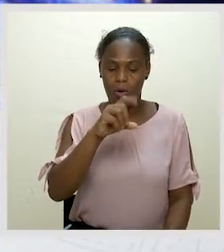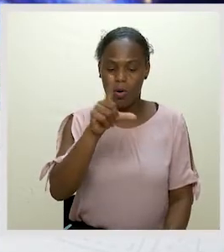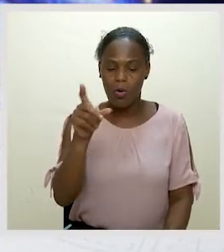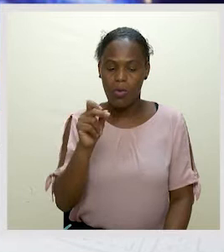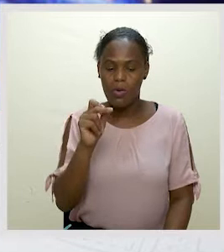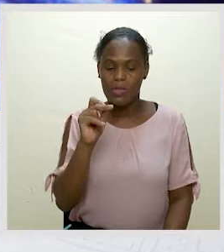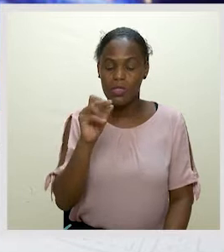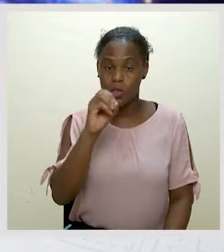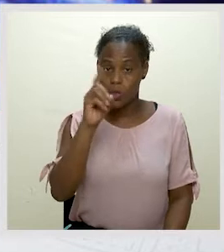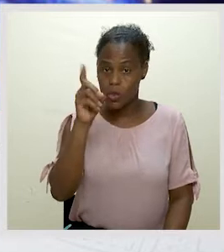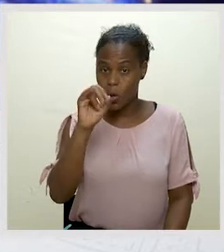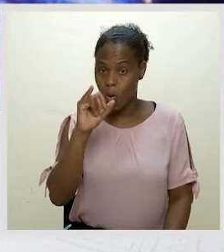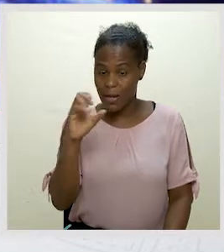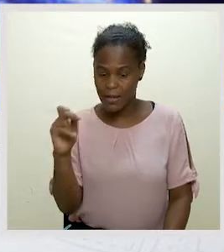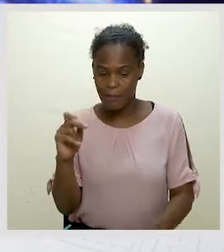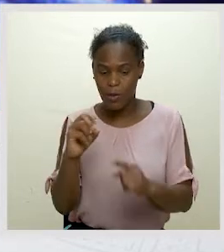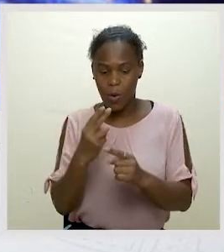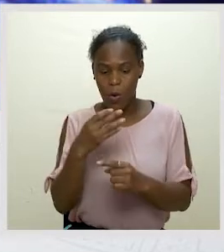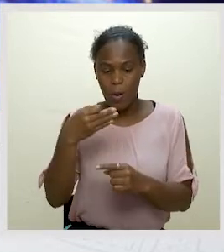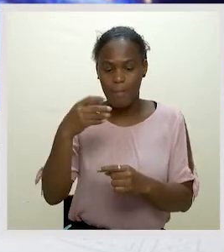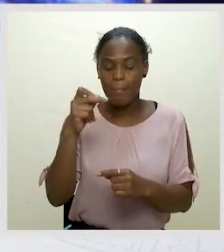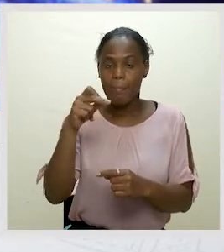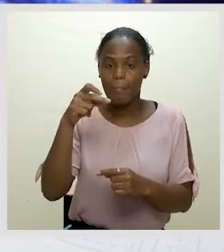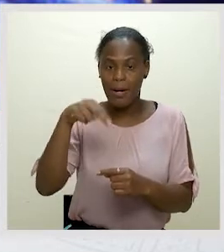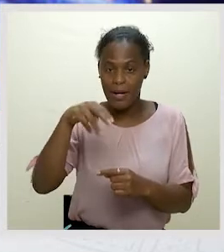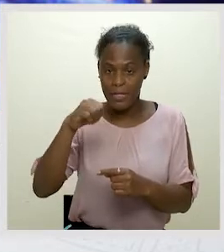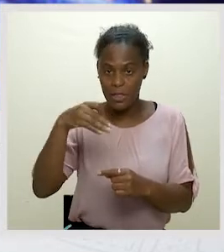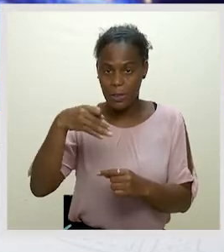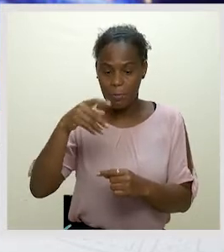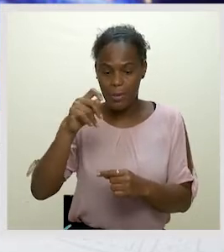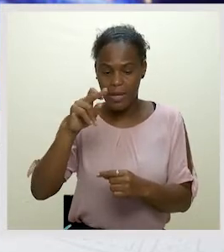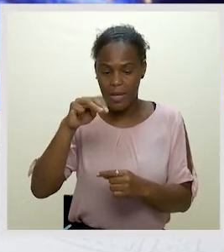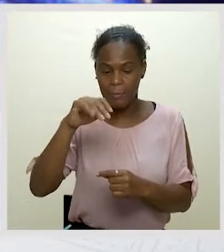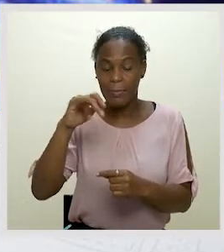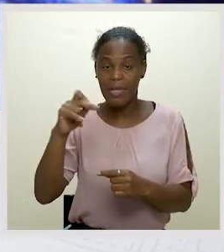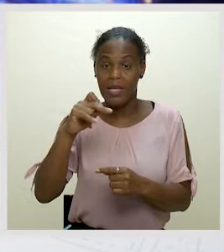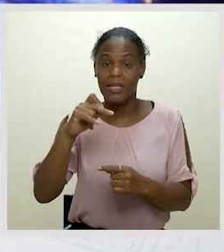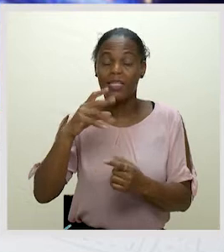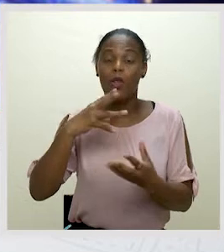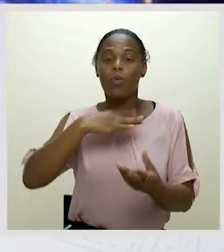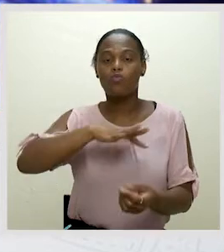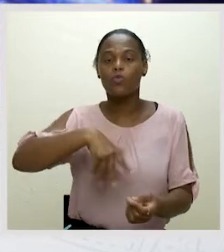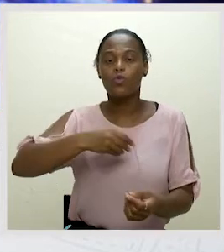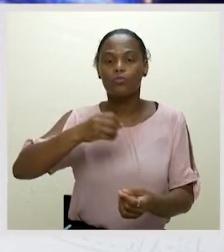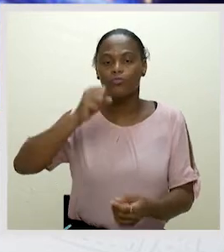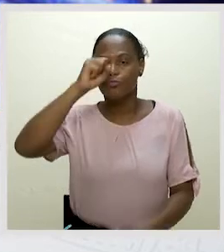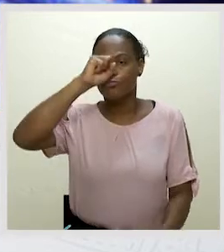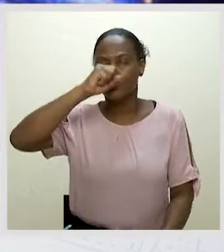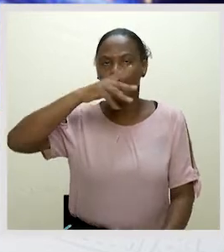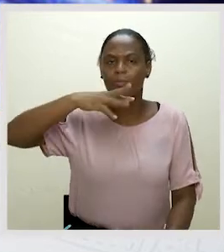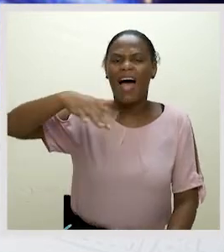da panspermia. Essa hipótese está ligada ao mundo cósmico, do